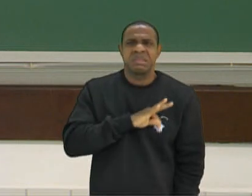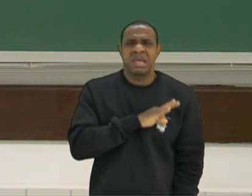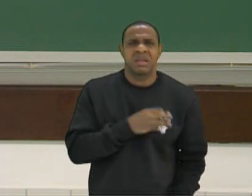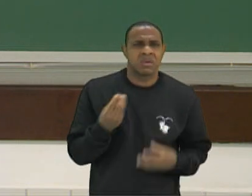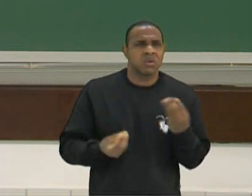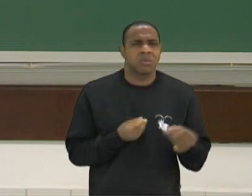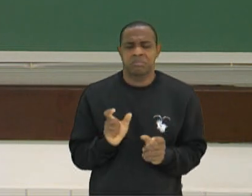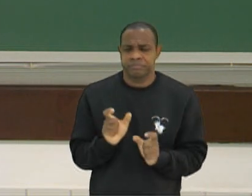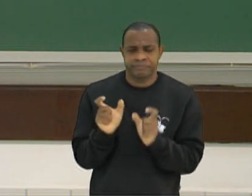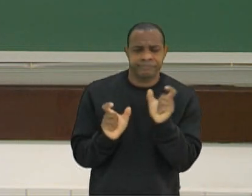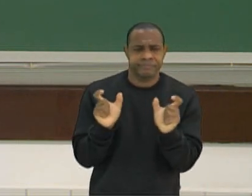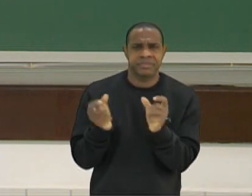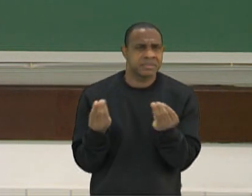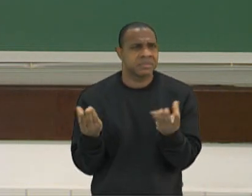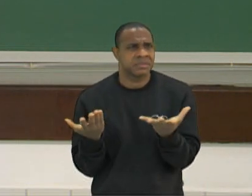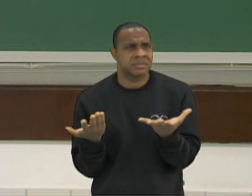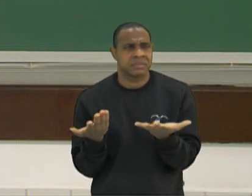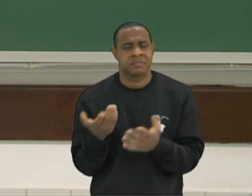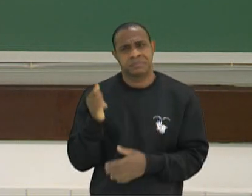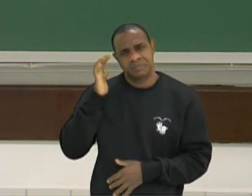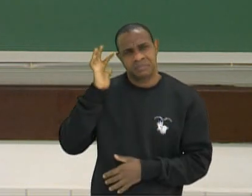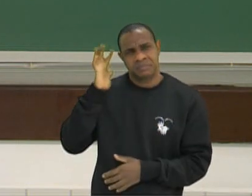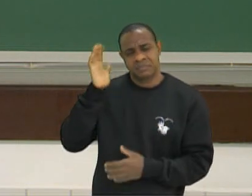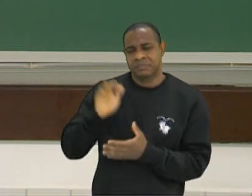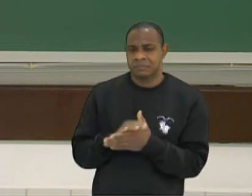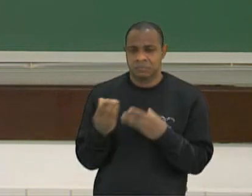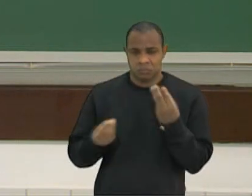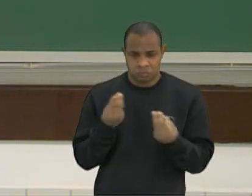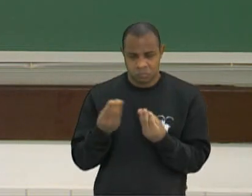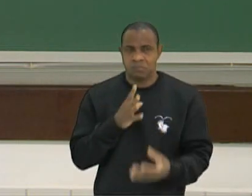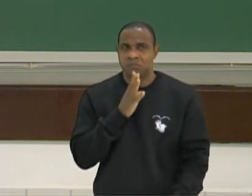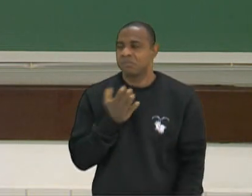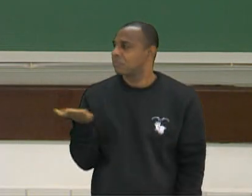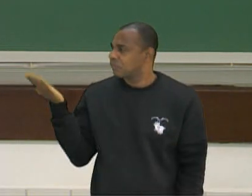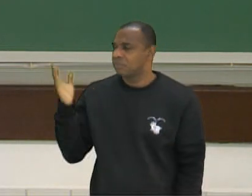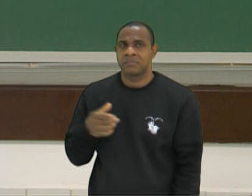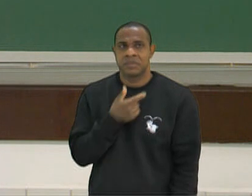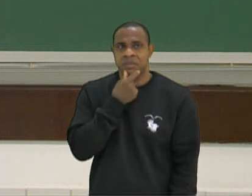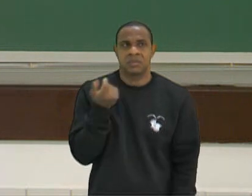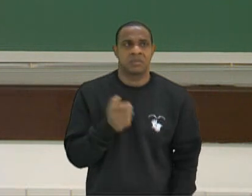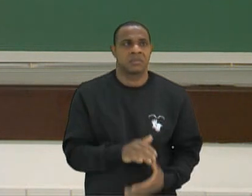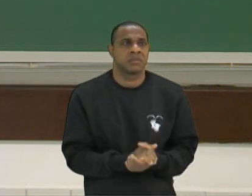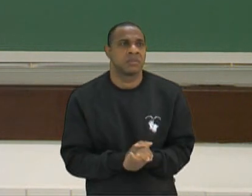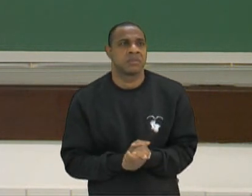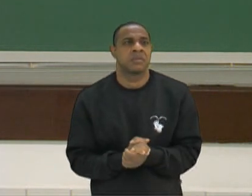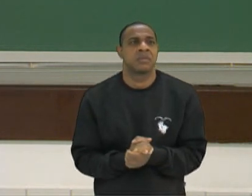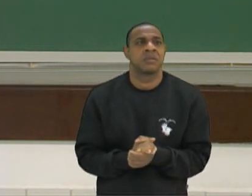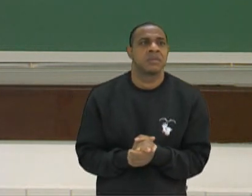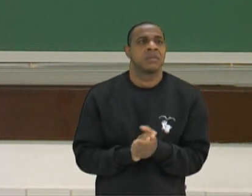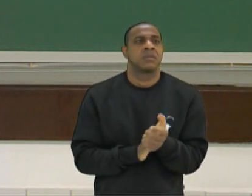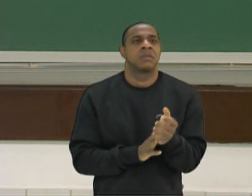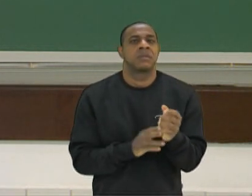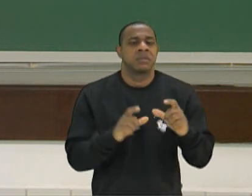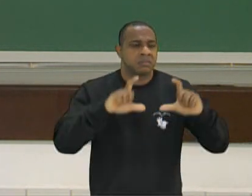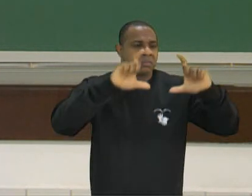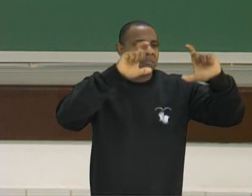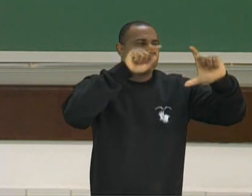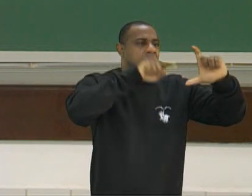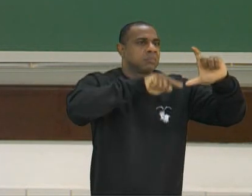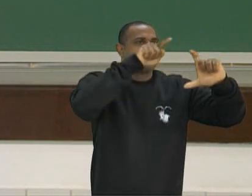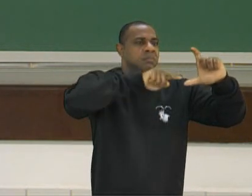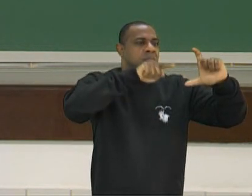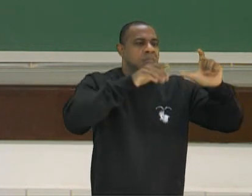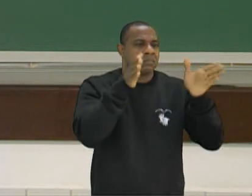que isso quer dizer? Vamos imaginar a situação onde temos aqui um monitor. Vamos imaginar que é a parte superior de